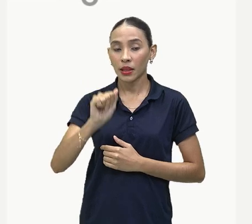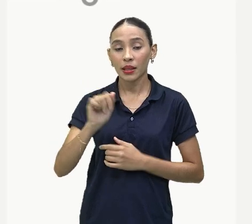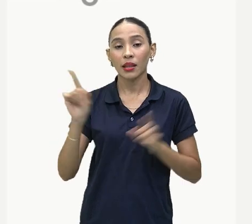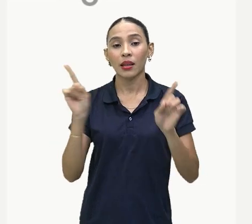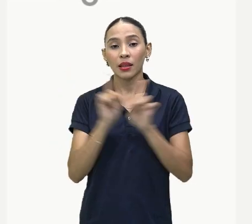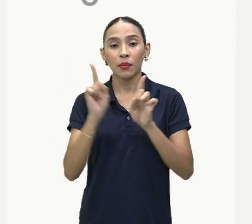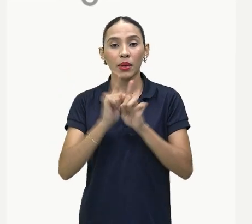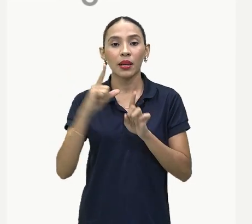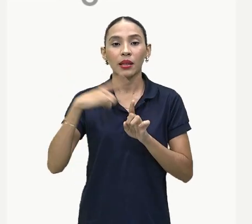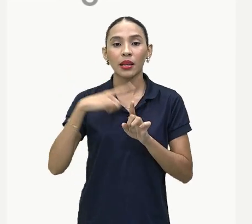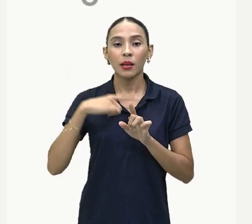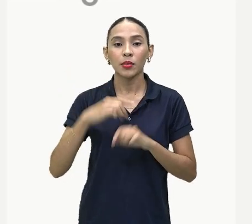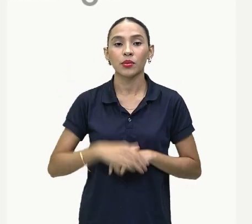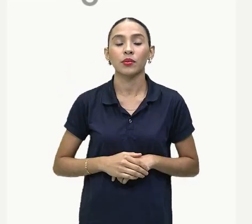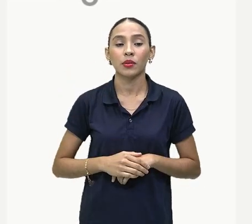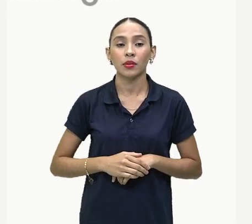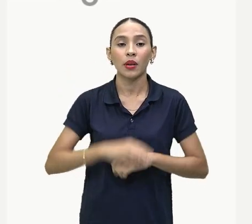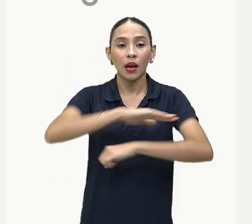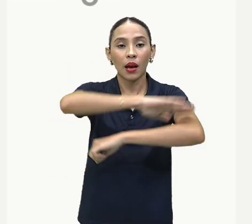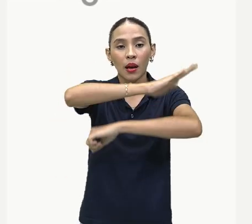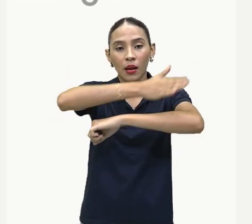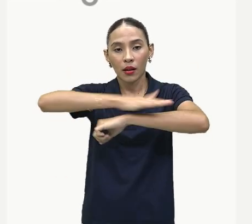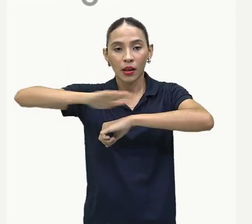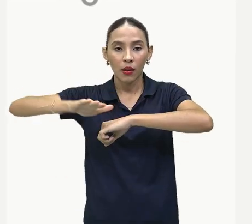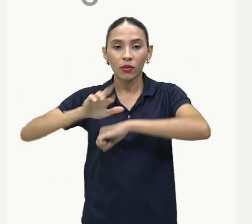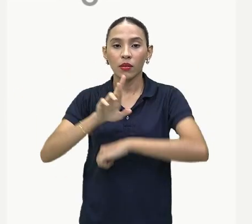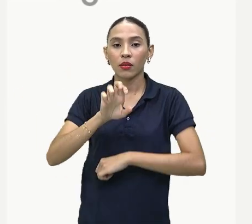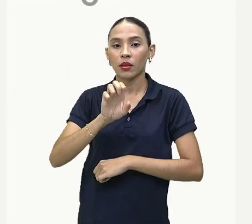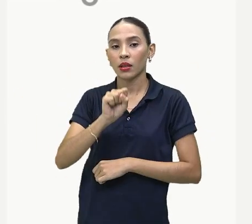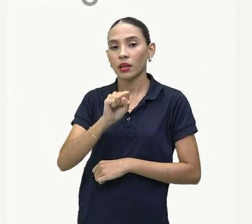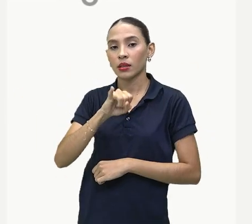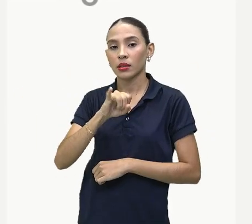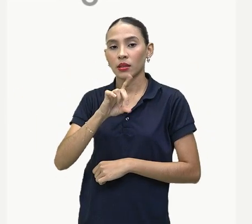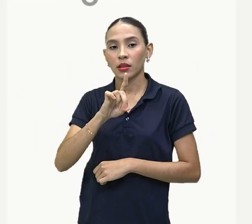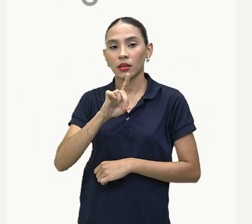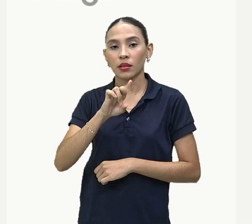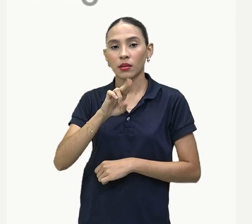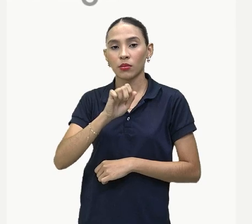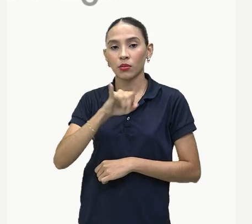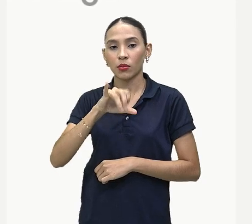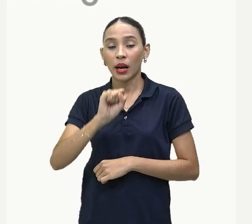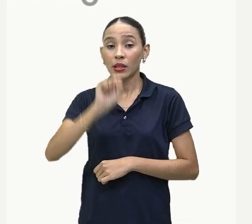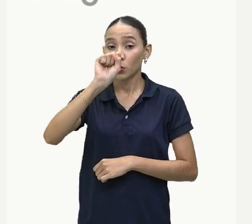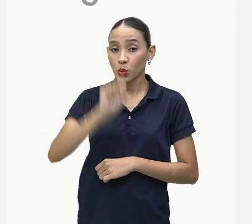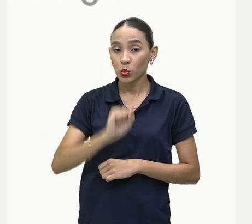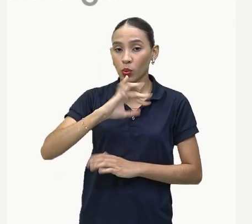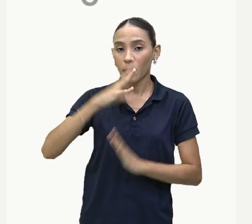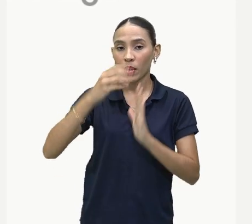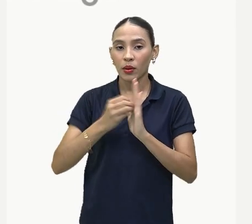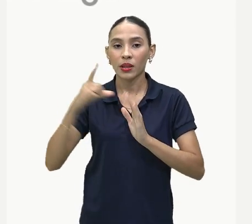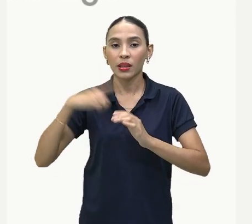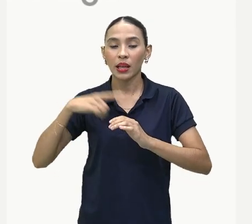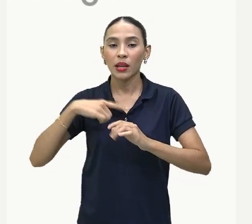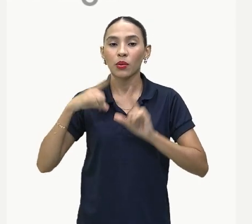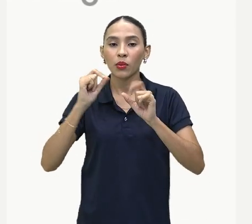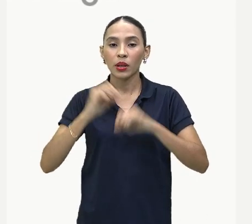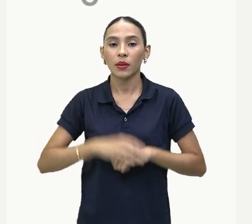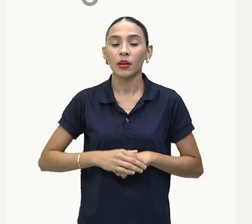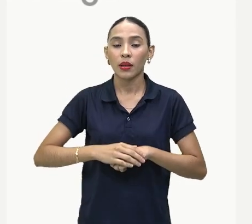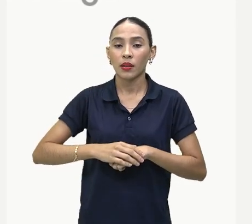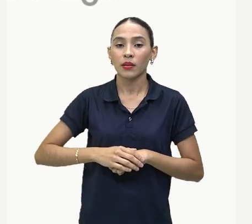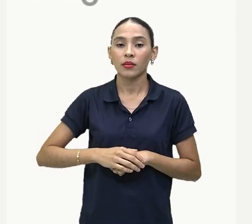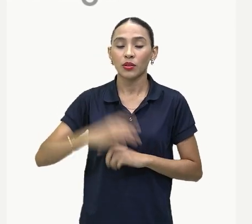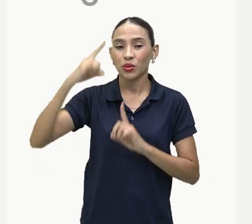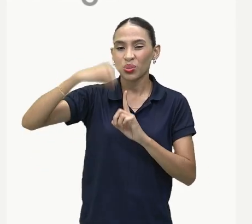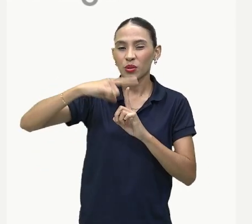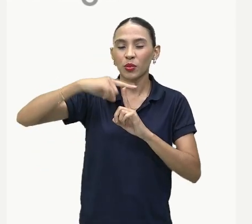residuais sul-amazônicos. Eles ocupam terrenos com rochas sedimentares, nós